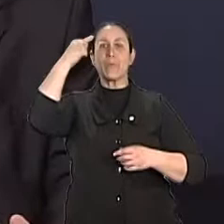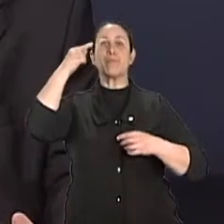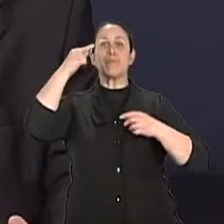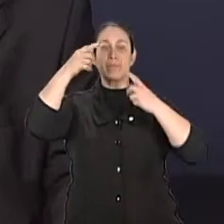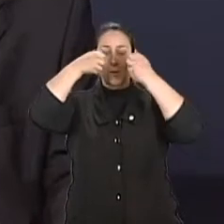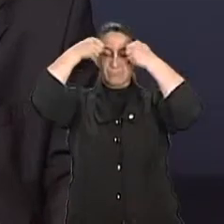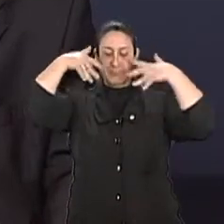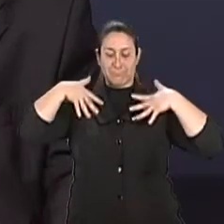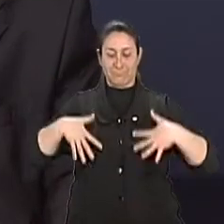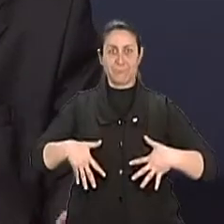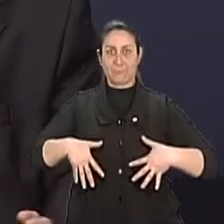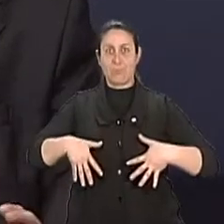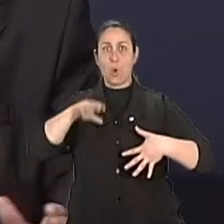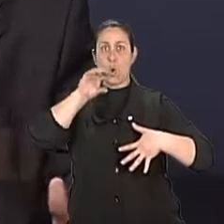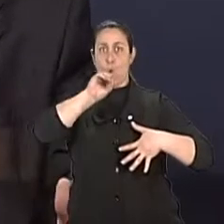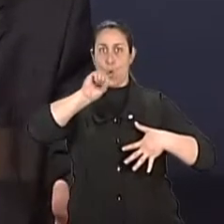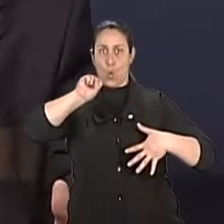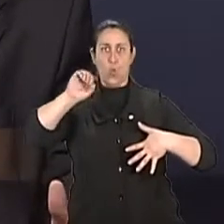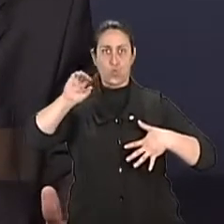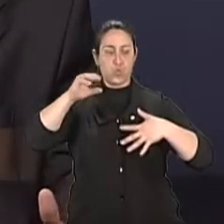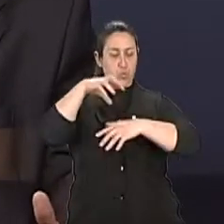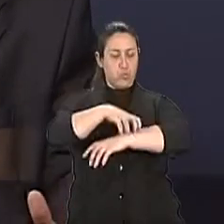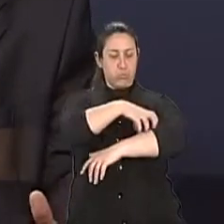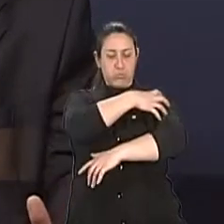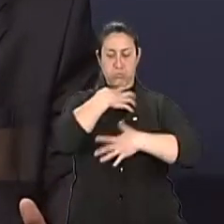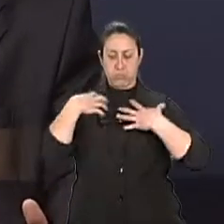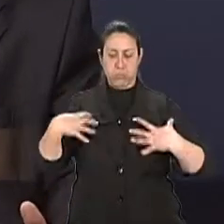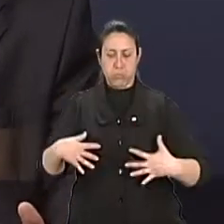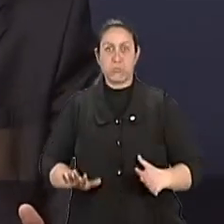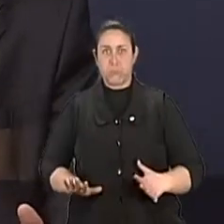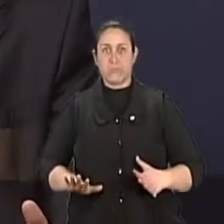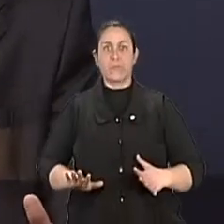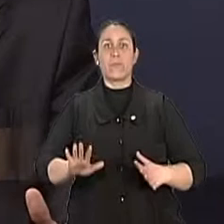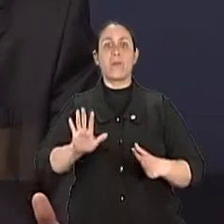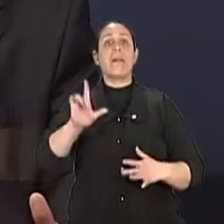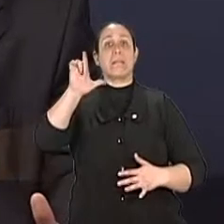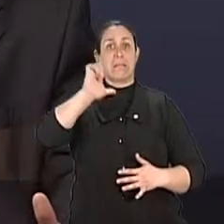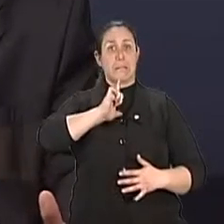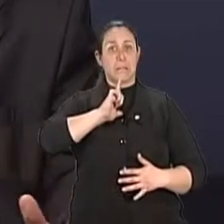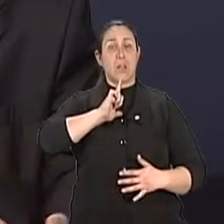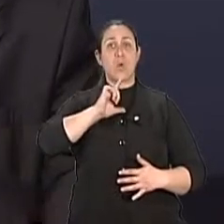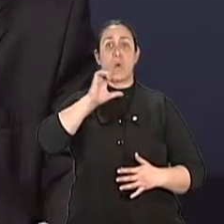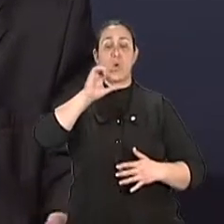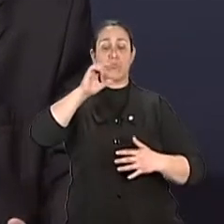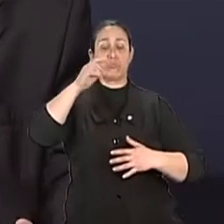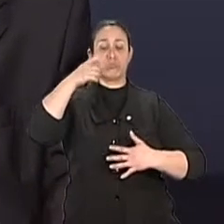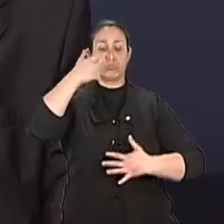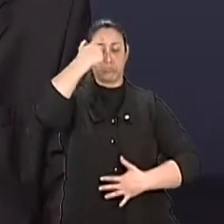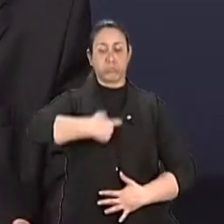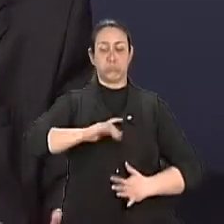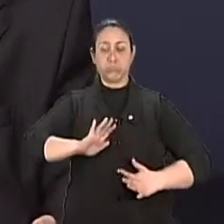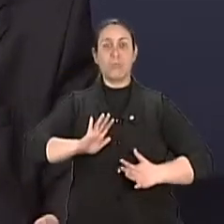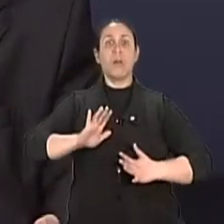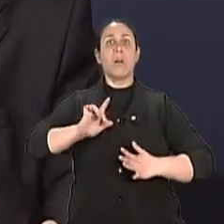arquitetura formada na sua periferia pelo osso cortical, que é um osso forte. Ah, e dentro tem